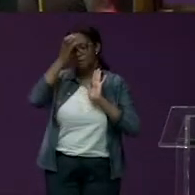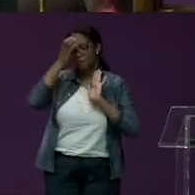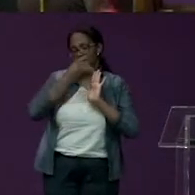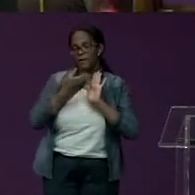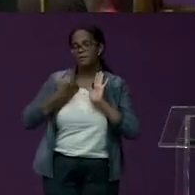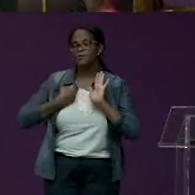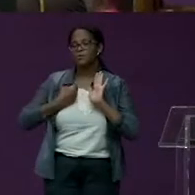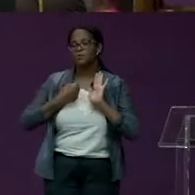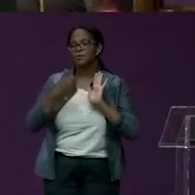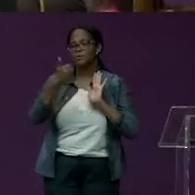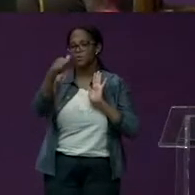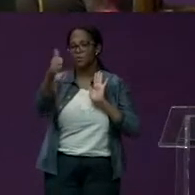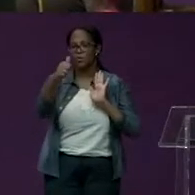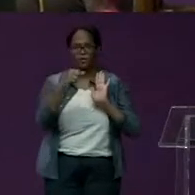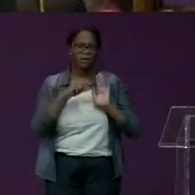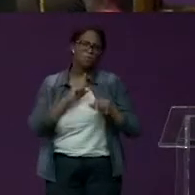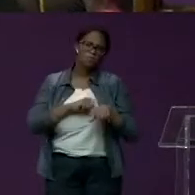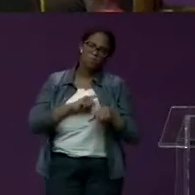que